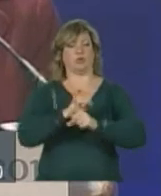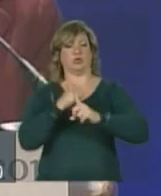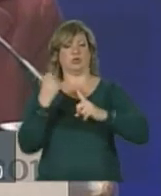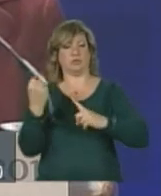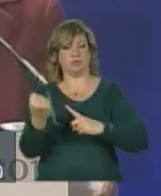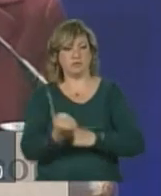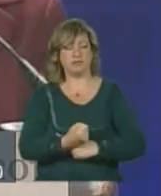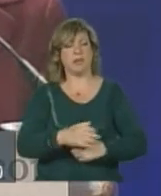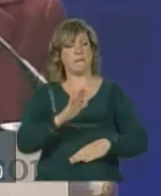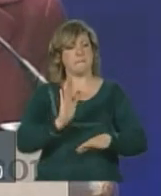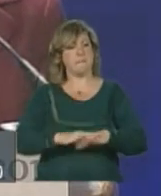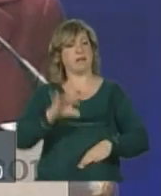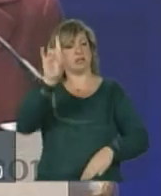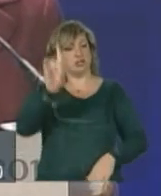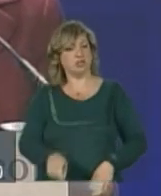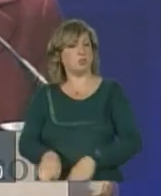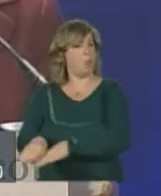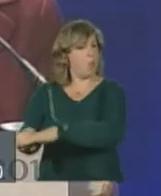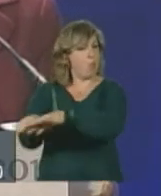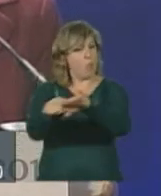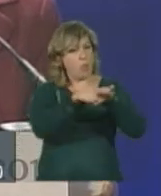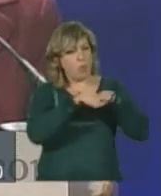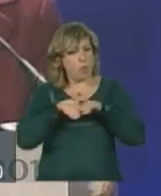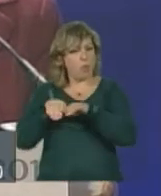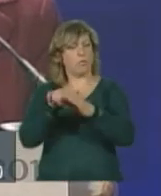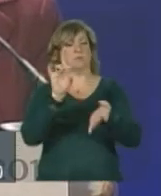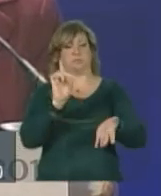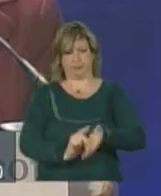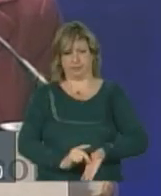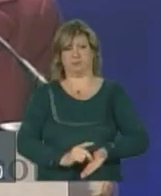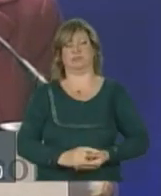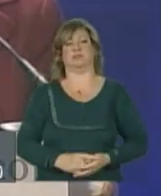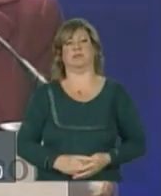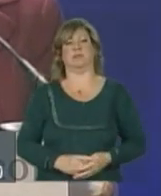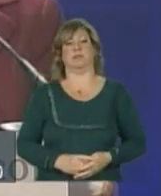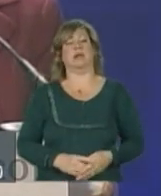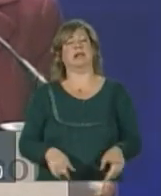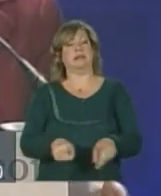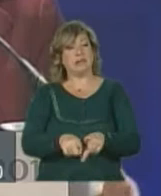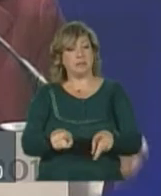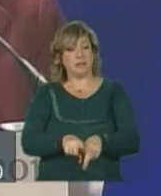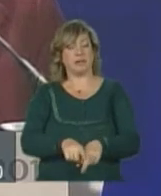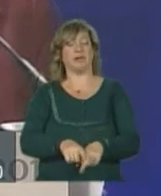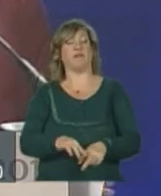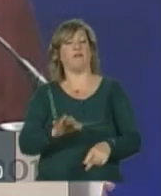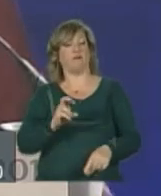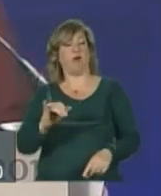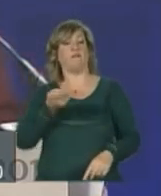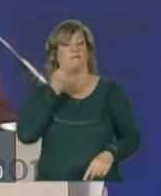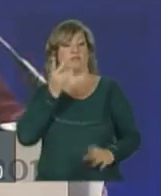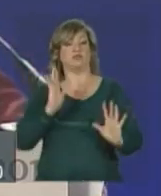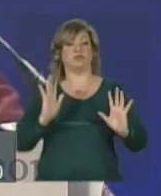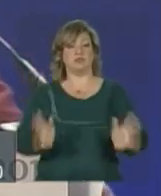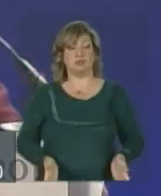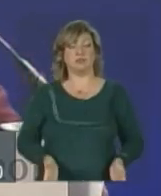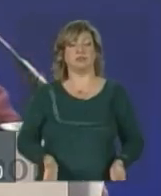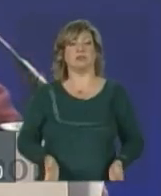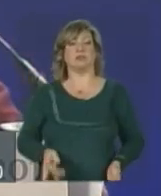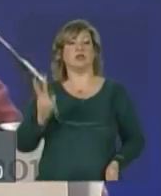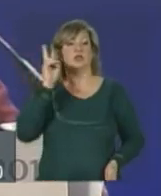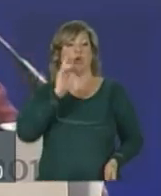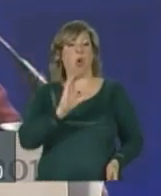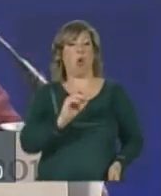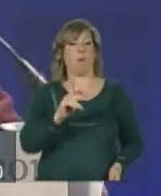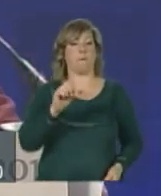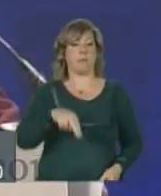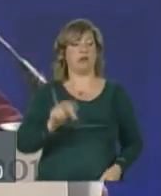sociedades mais democráticas, mais eficientes. Foi destacado a questão do Open,